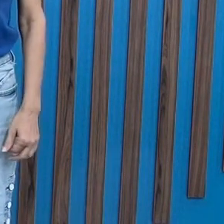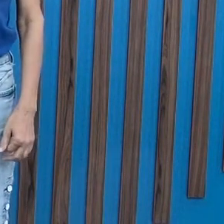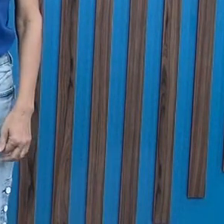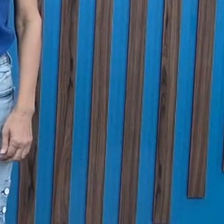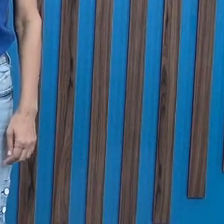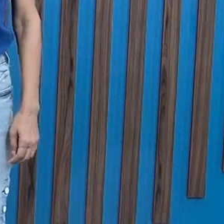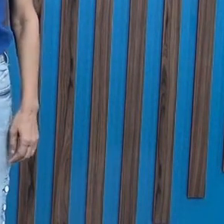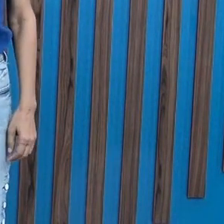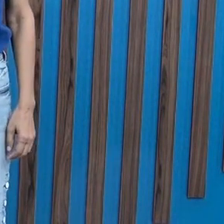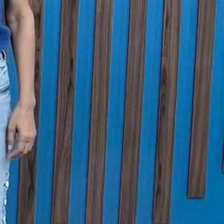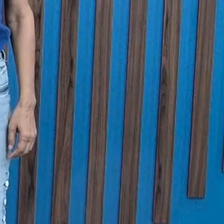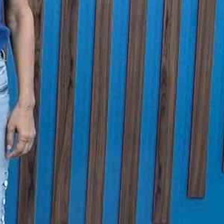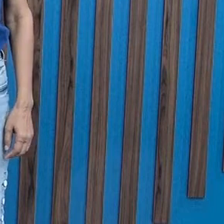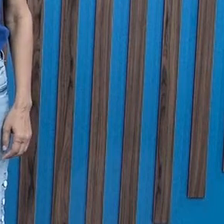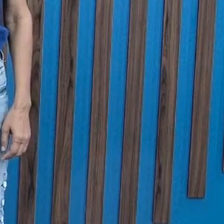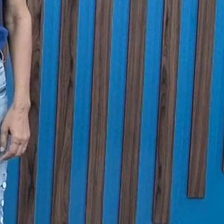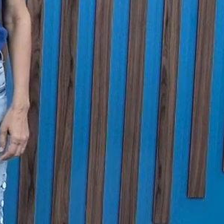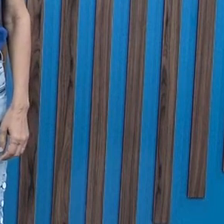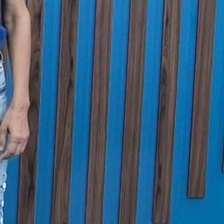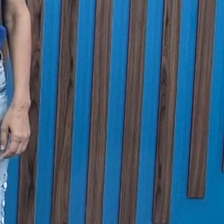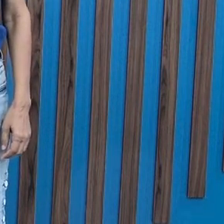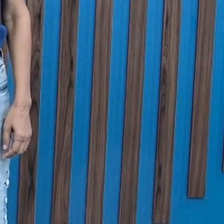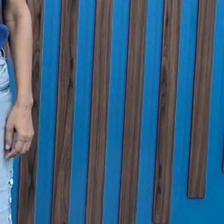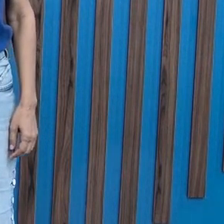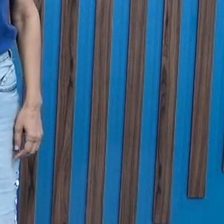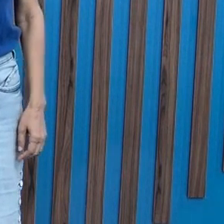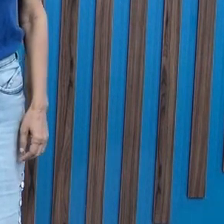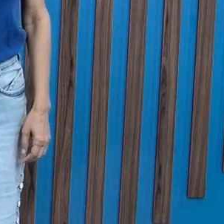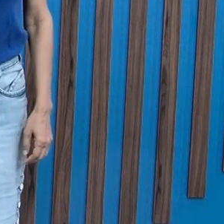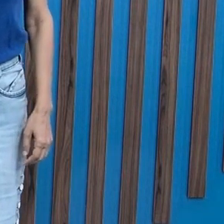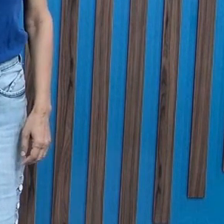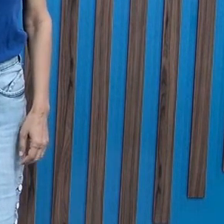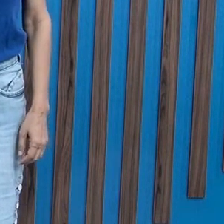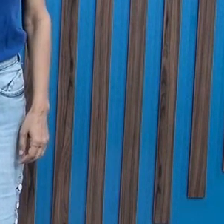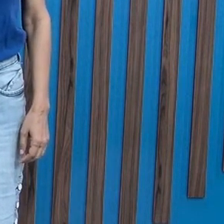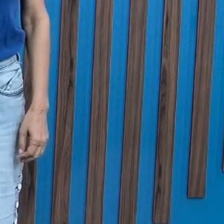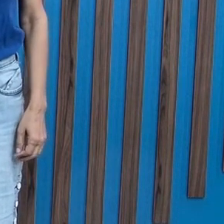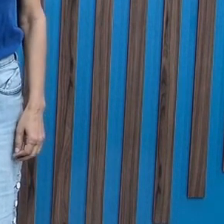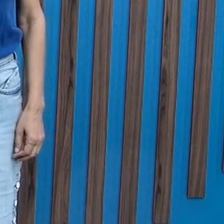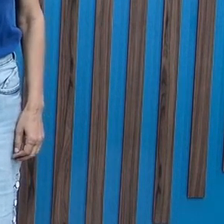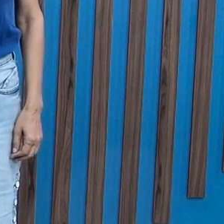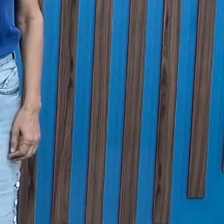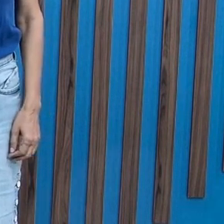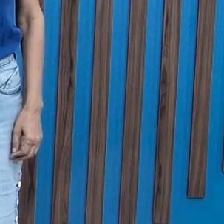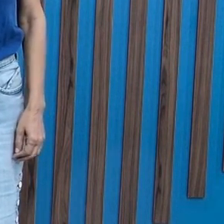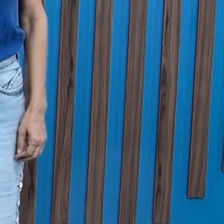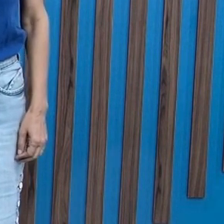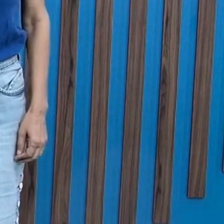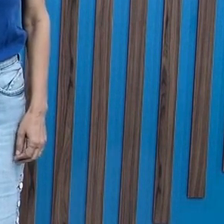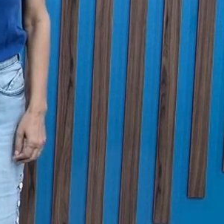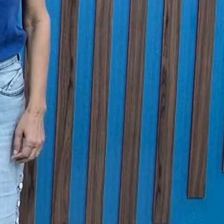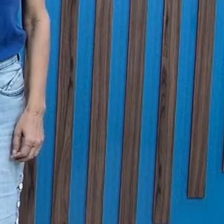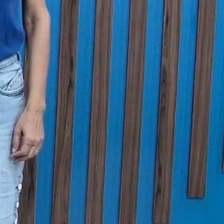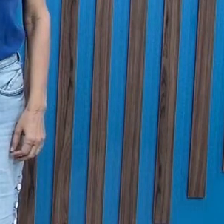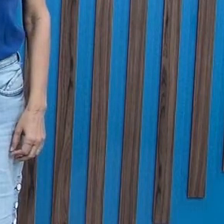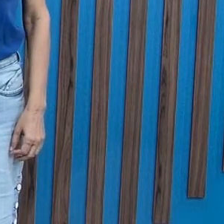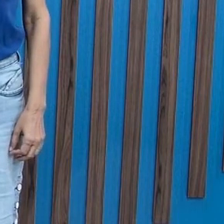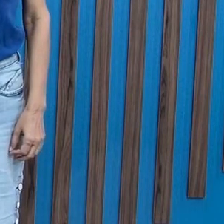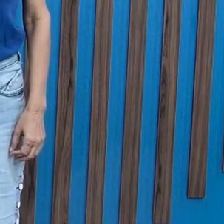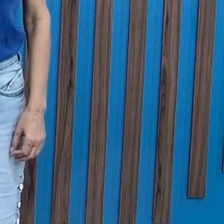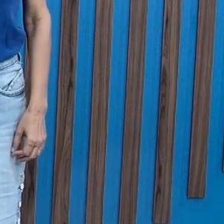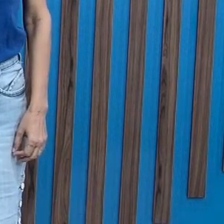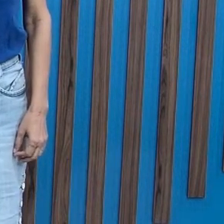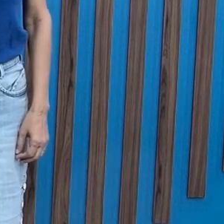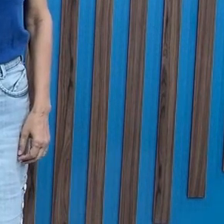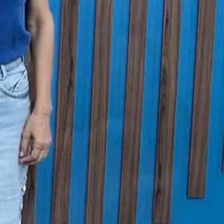Olá, crianças! Tudo bem com vocês? Espero que sim. Estamos aqui para mais uma aula de